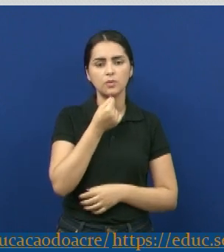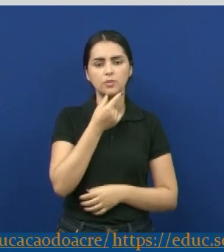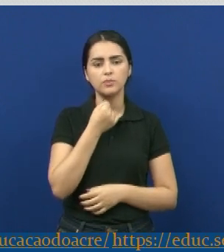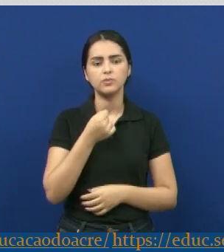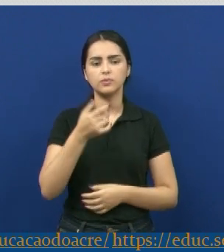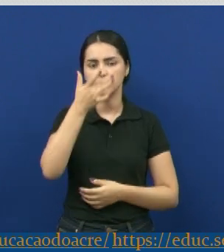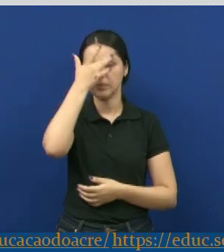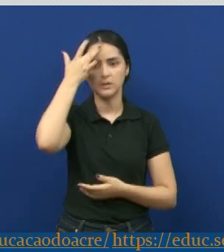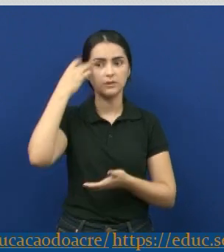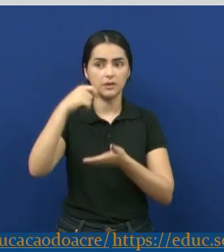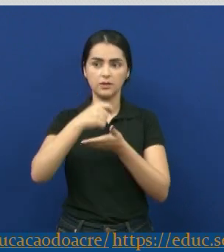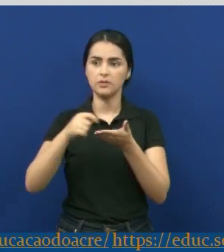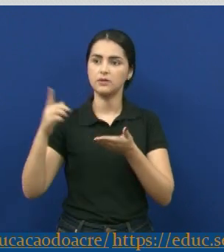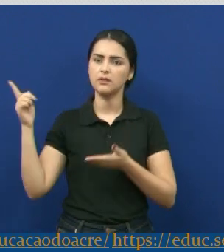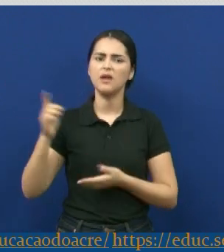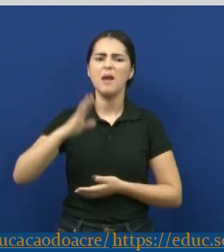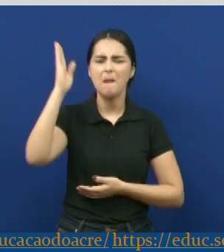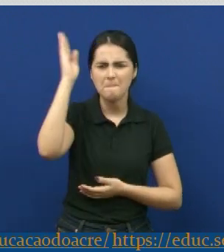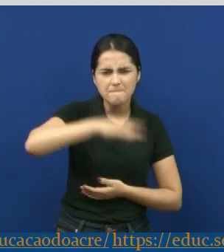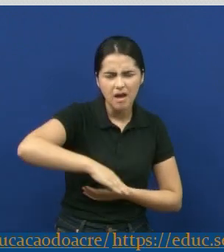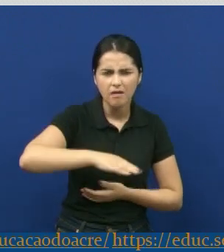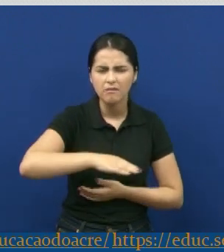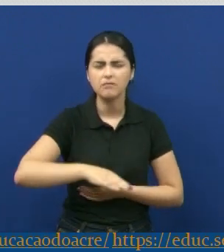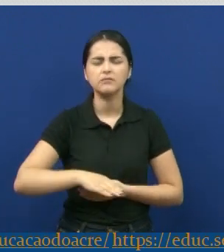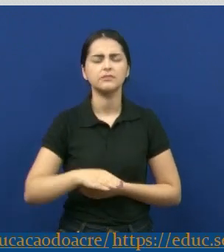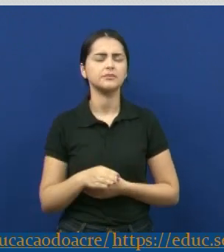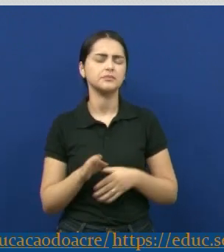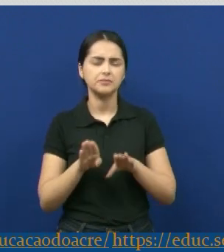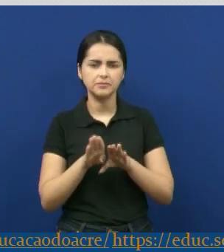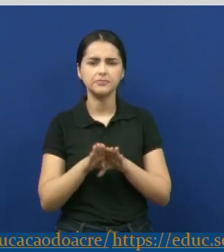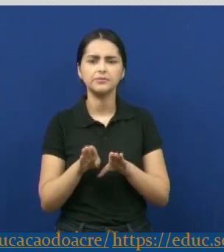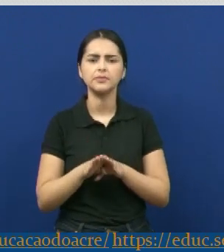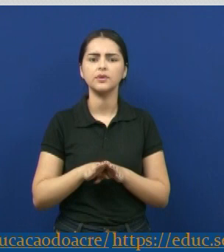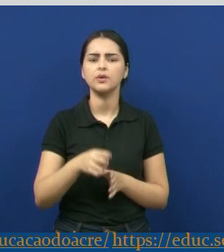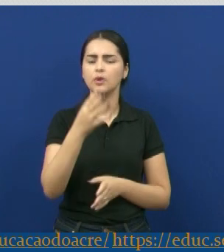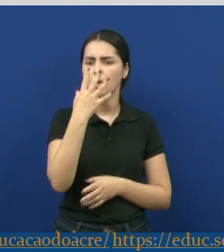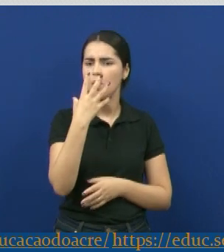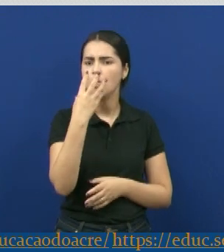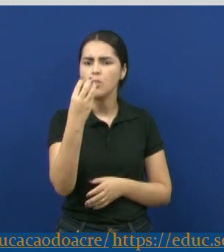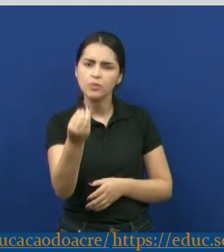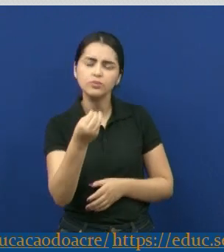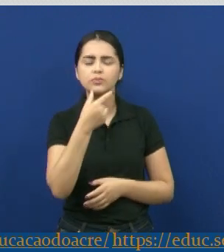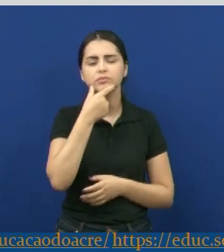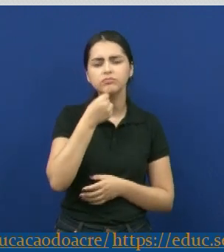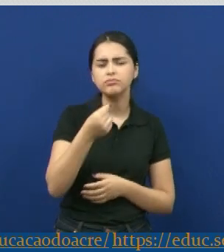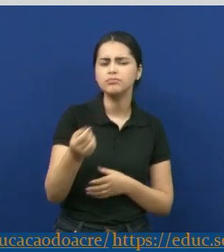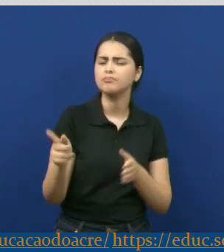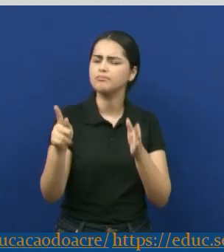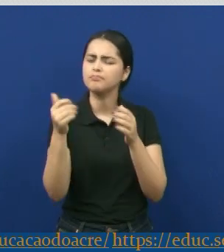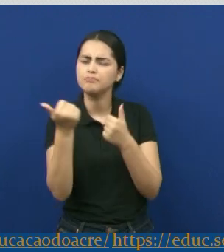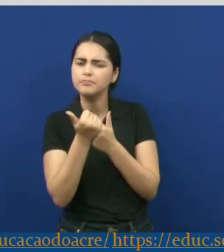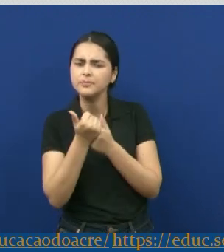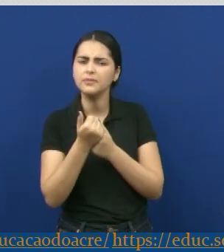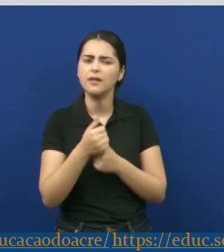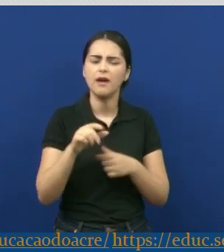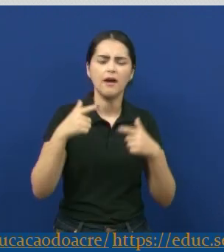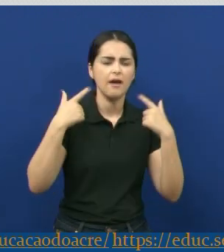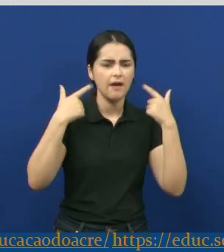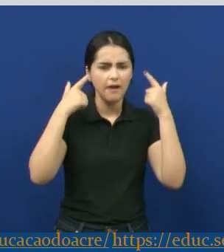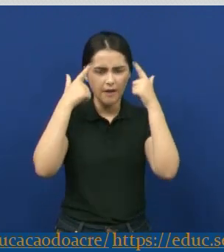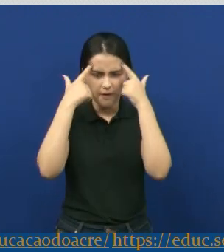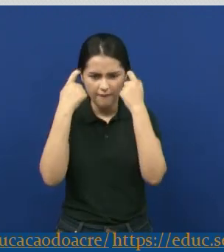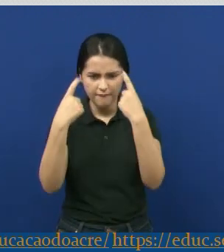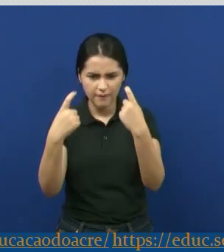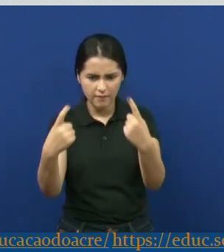Hobbes, era mau e perverso, né? O homem, lobo do próprio homem, ou seja, a violência, né?